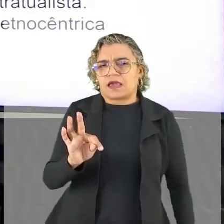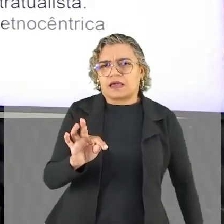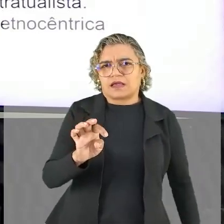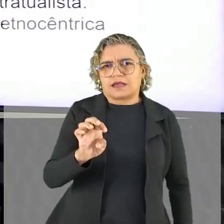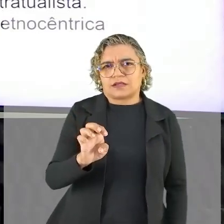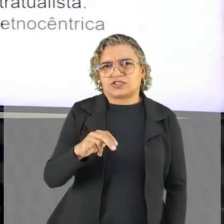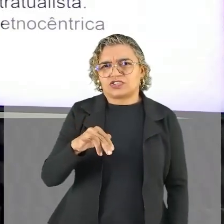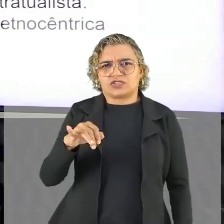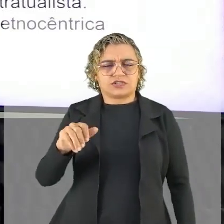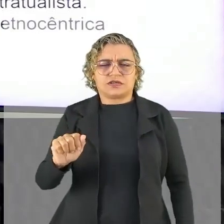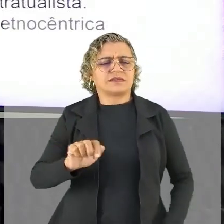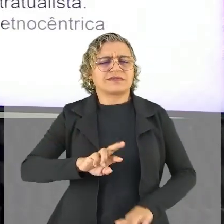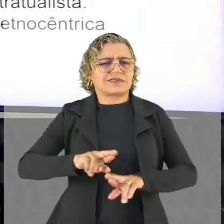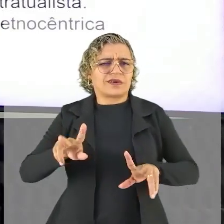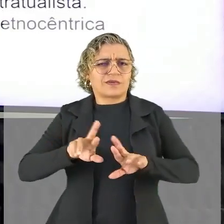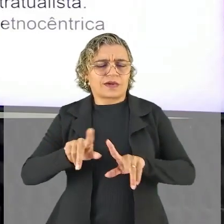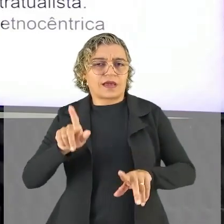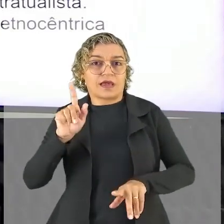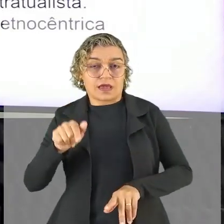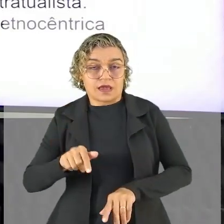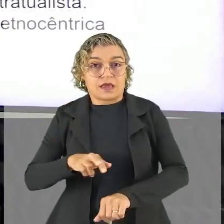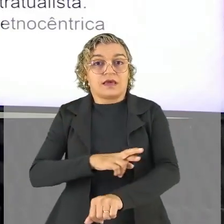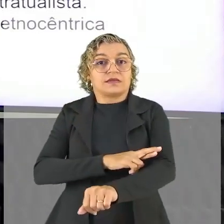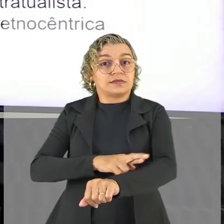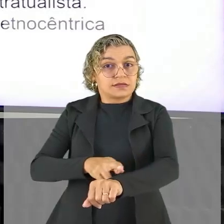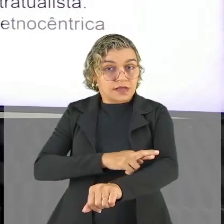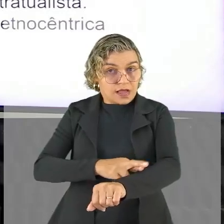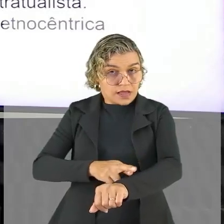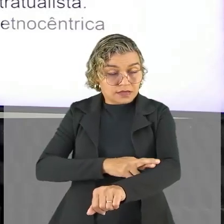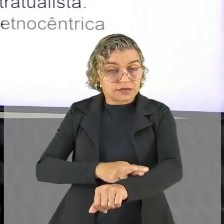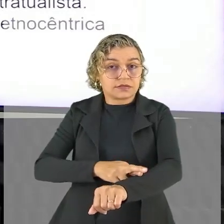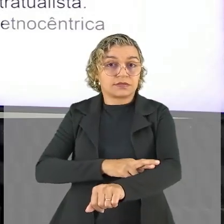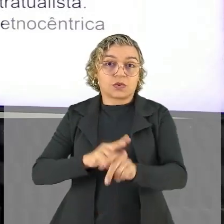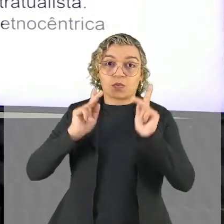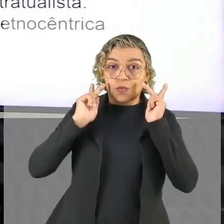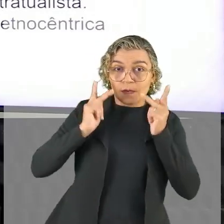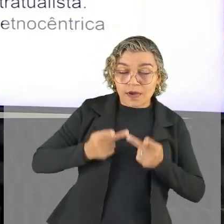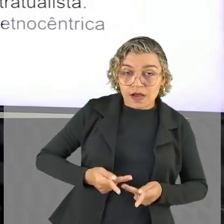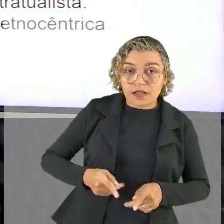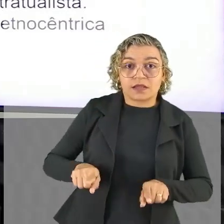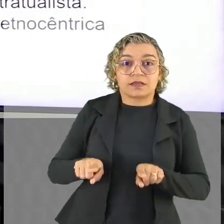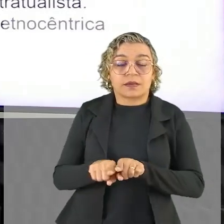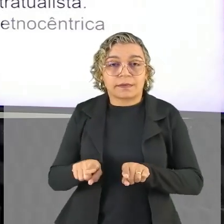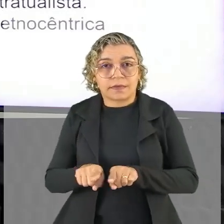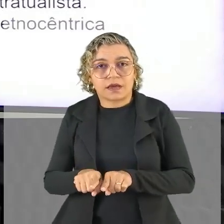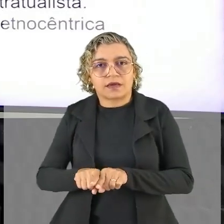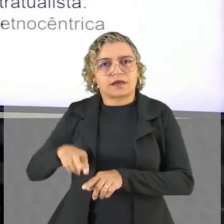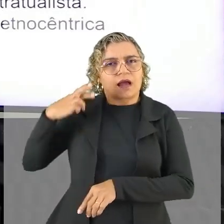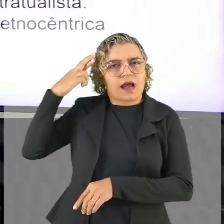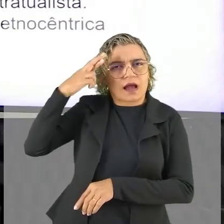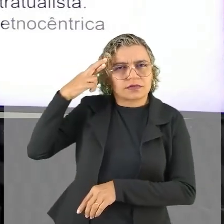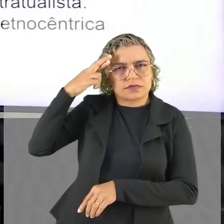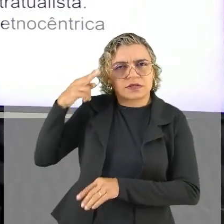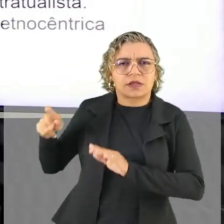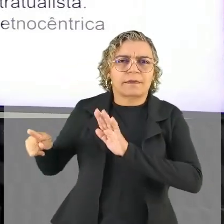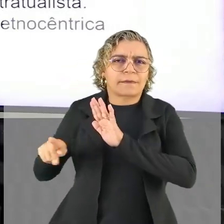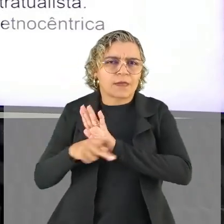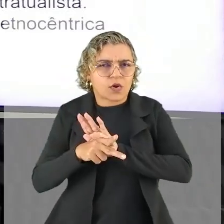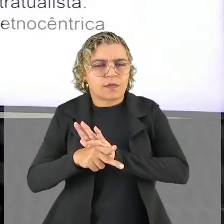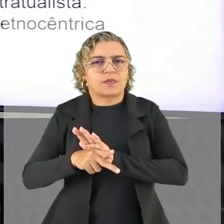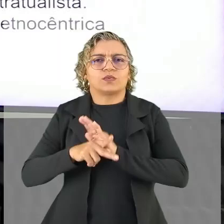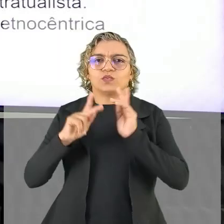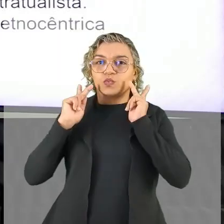sim a raça humana, a racionalidade humana. Então, letra A,